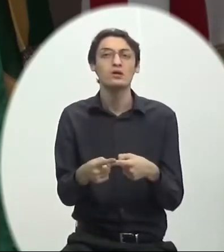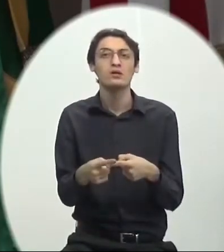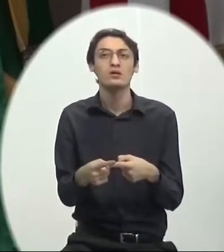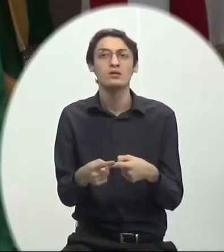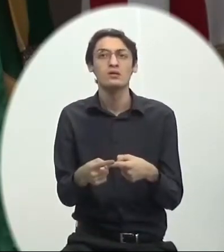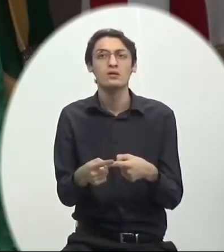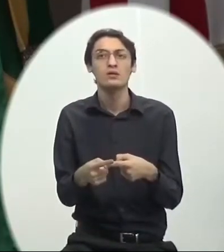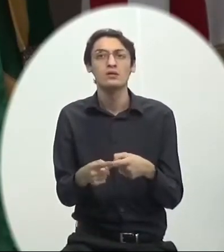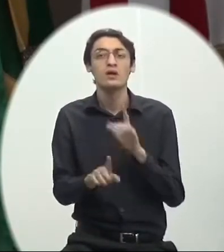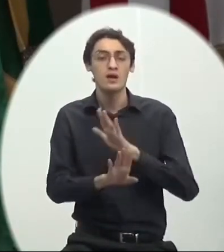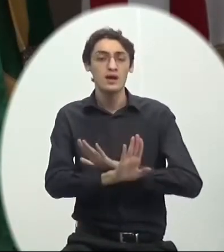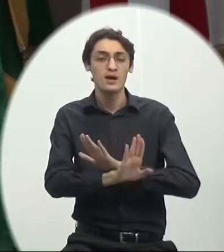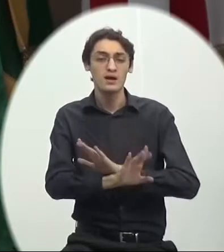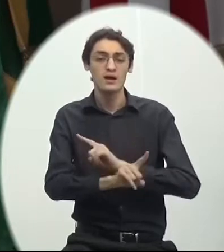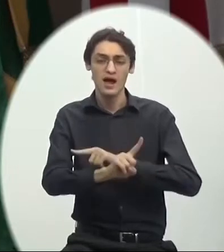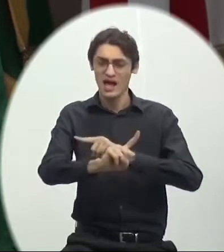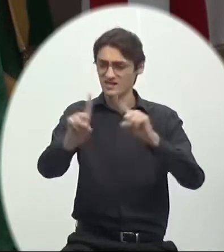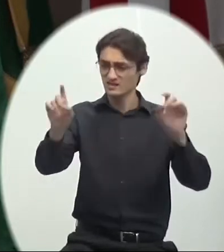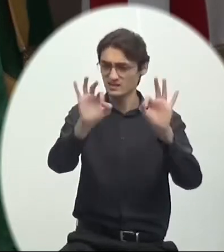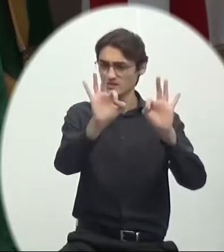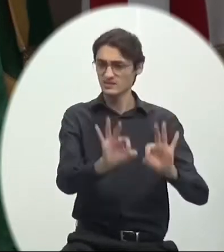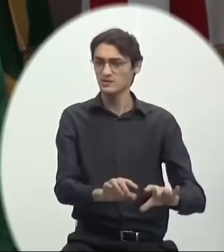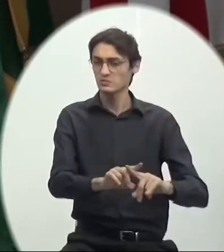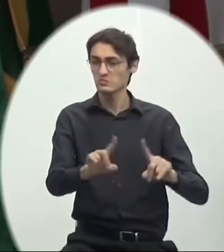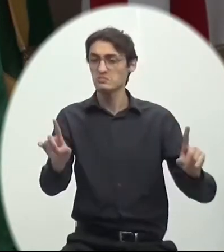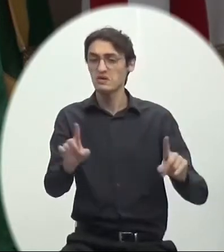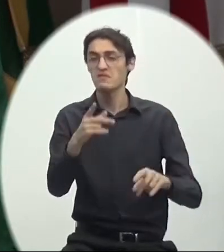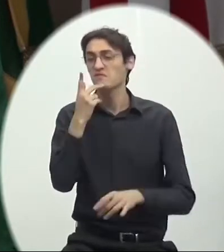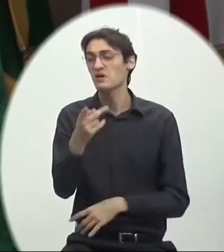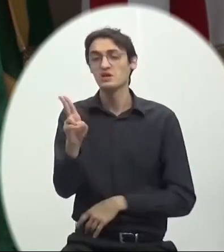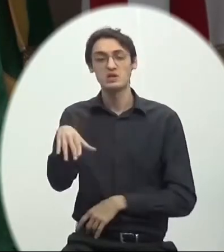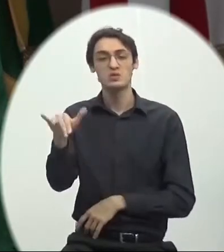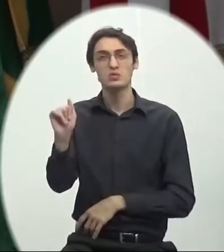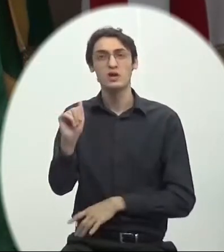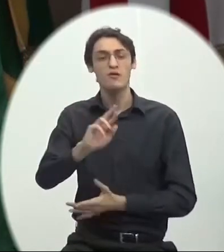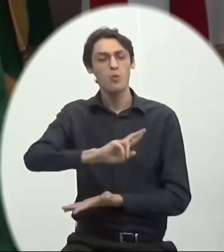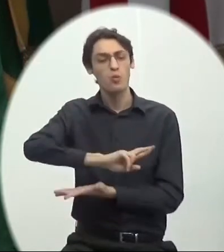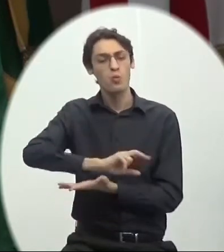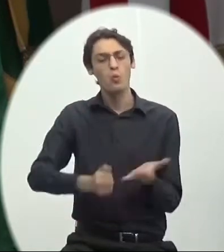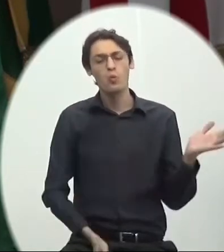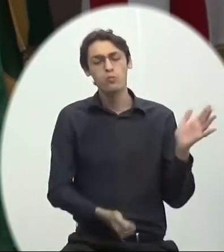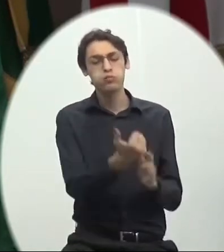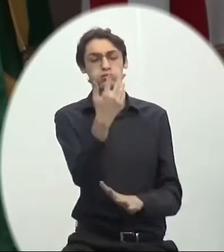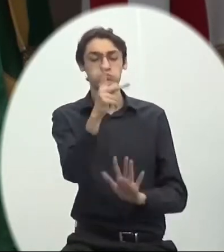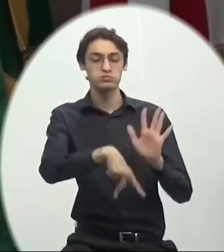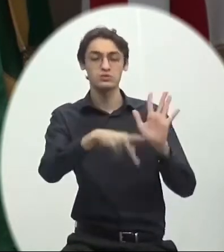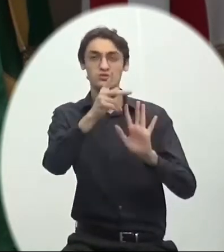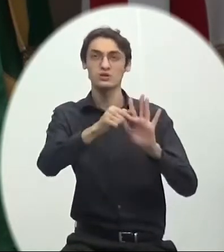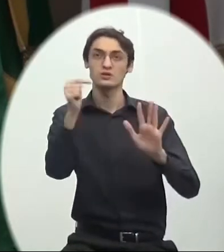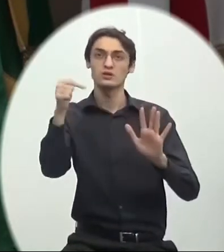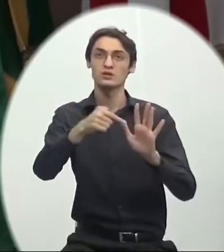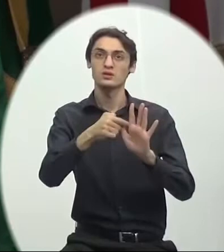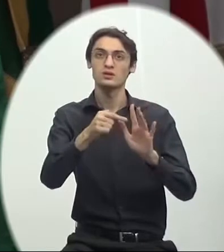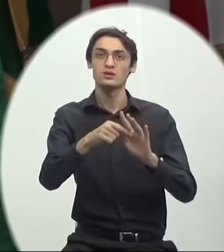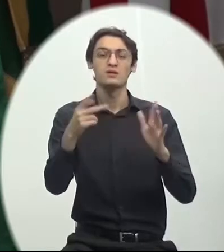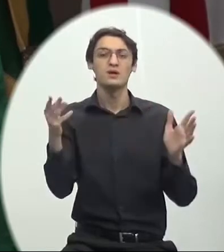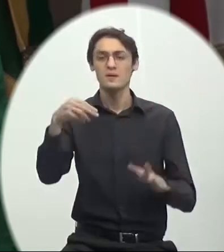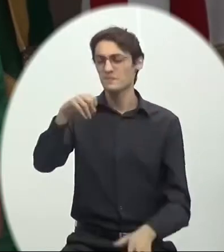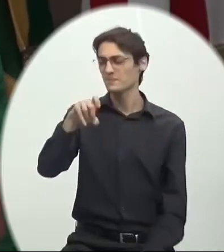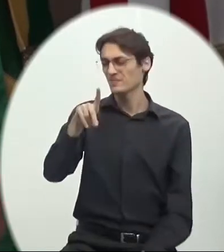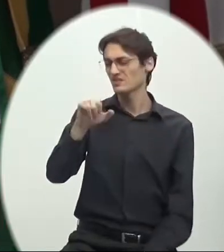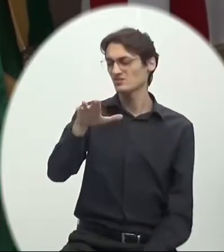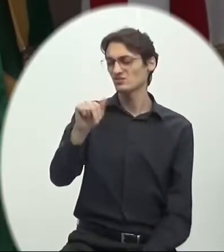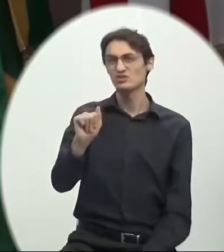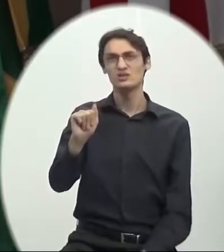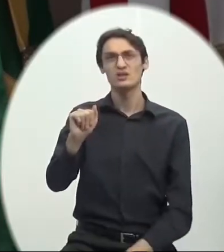coisa correta, mas eu nunca ouvi falar de dezenas de projetos aprovados aqui que veio essa tal de medida de compensação